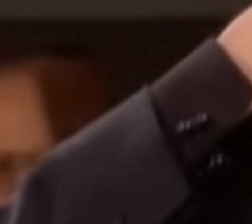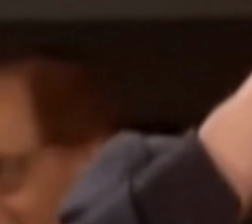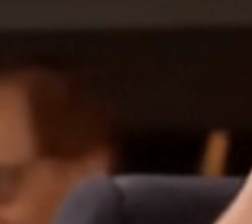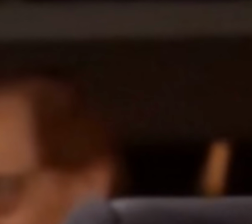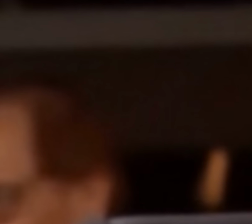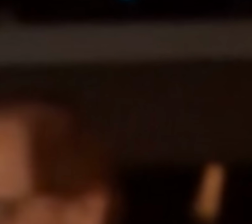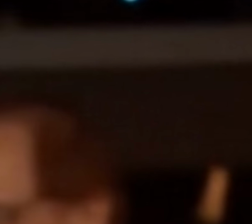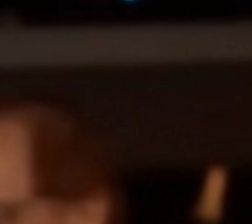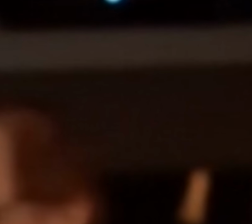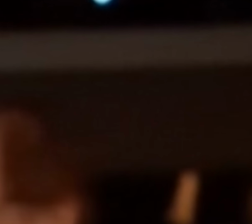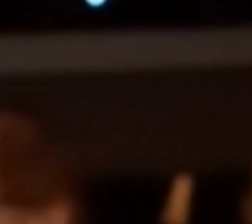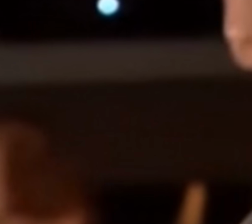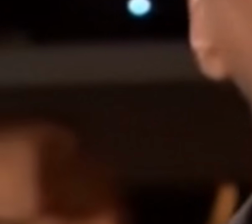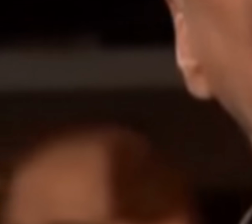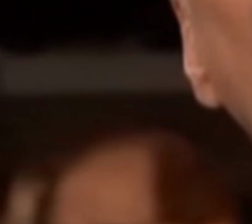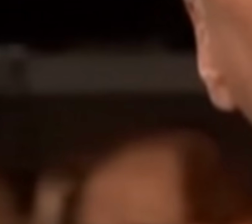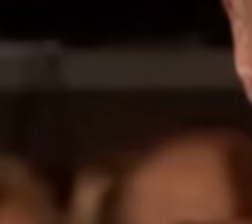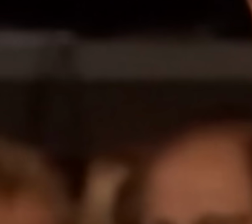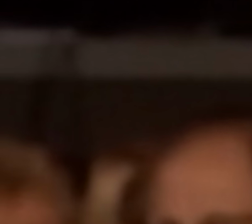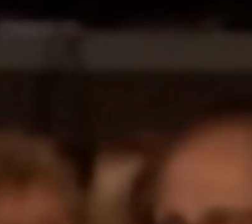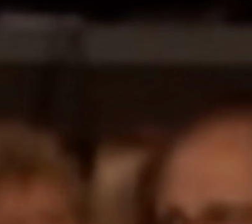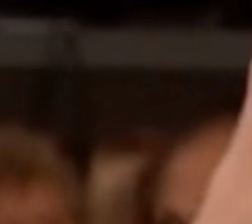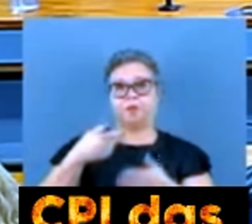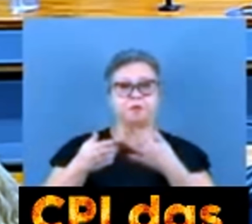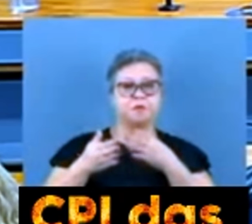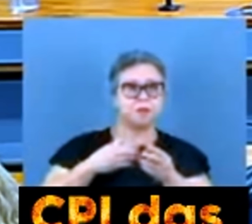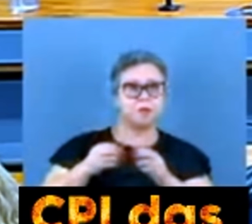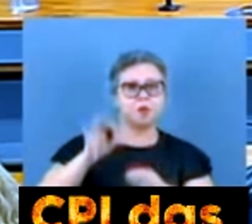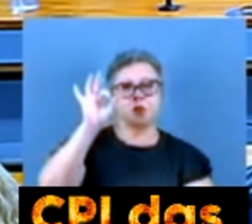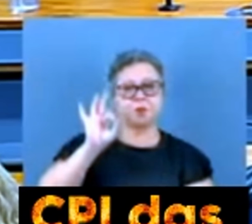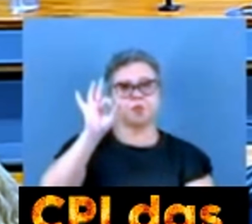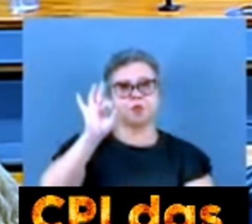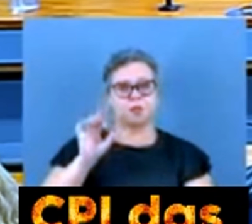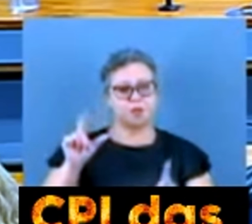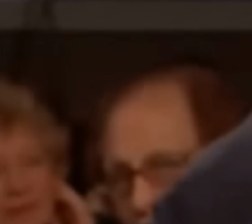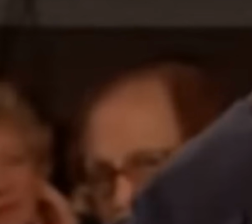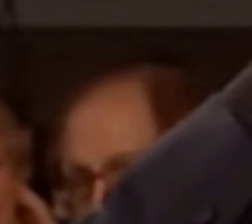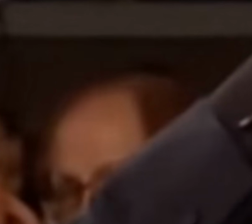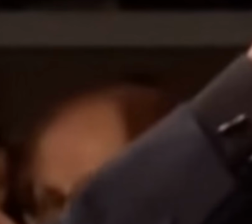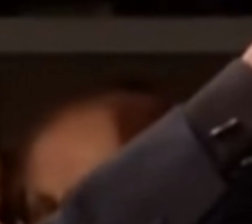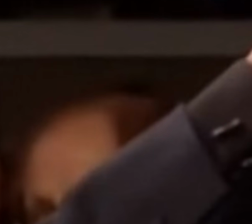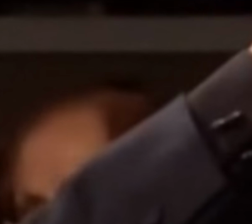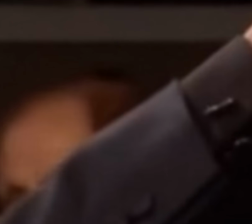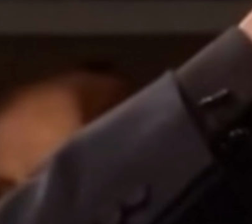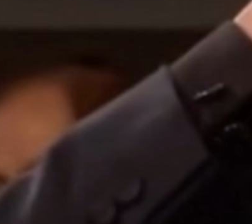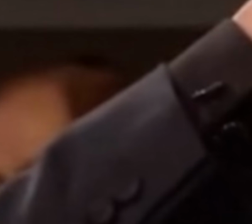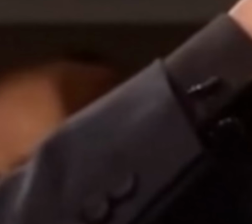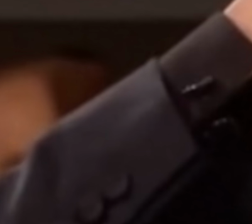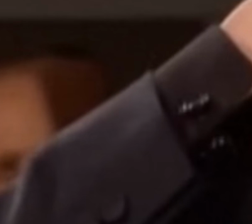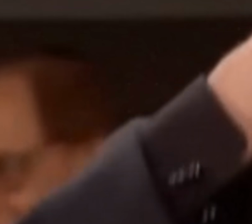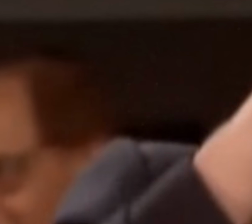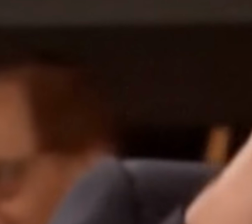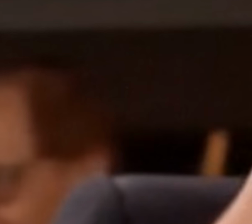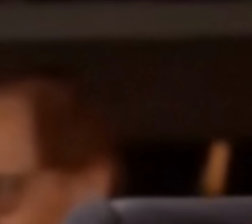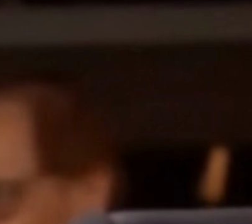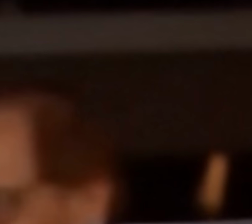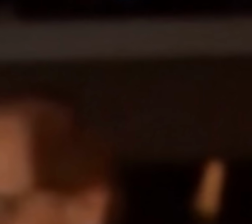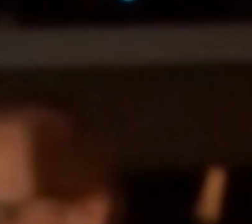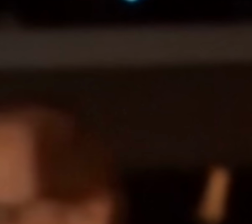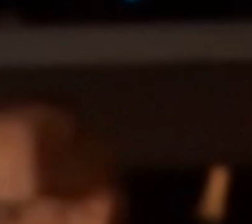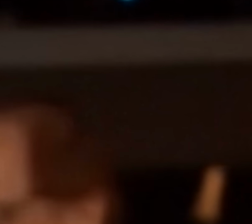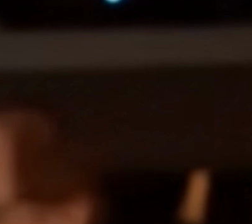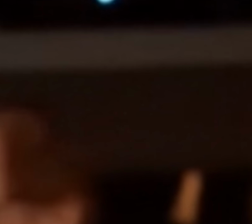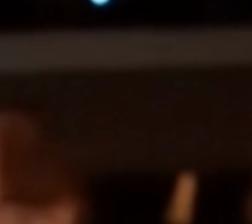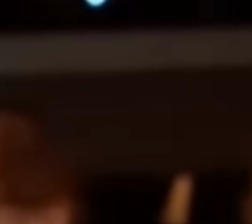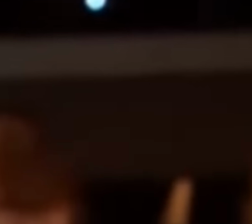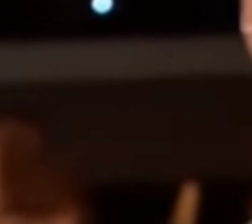Brasil é de 1, alguma coisa por cento. Está bem pequeno aqui, reduziram muito isso aqui, também está ruim de ver, eu